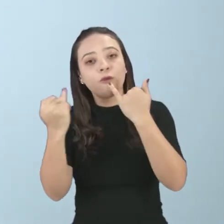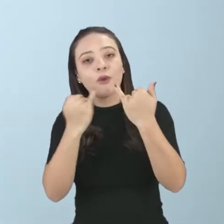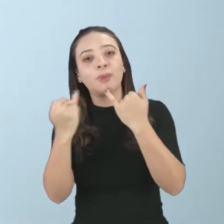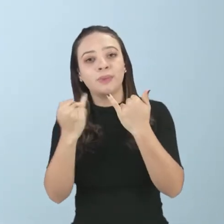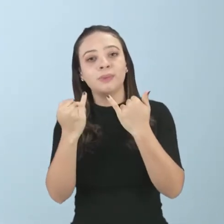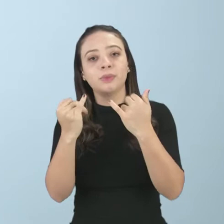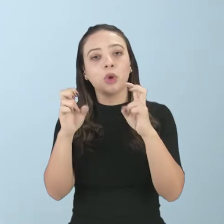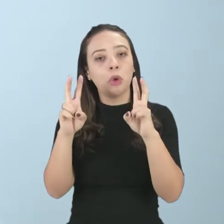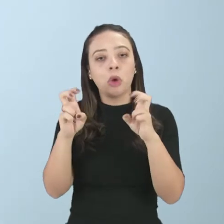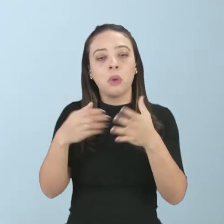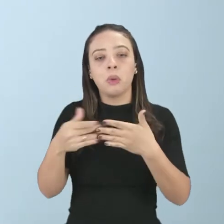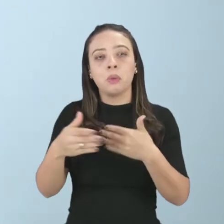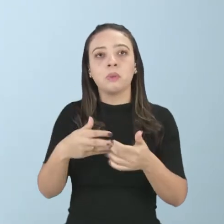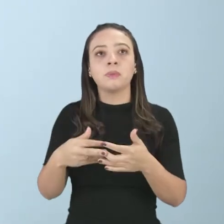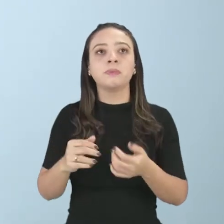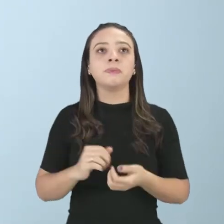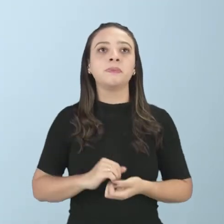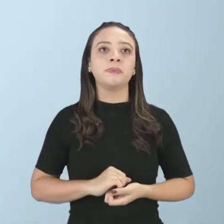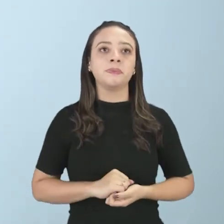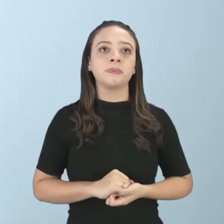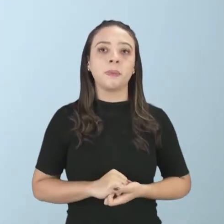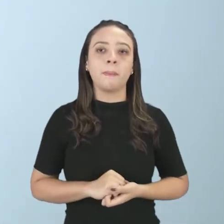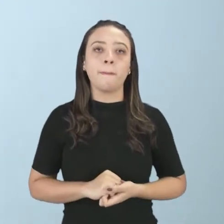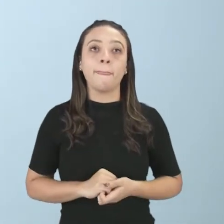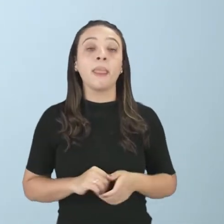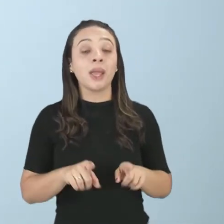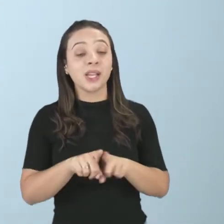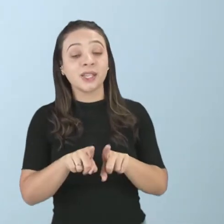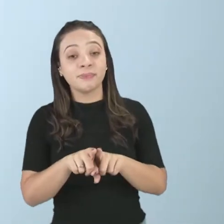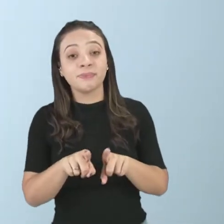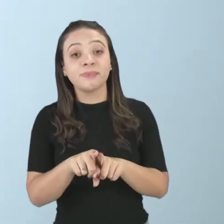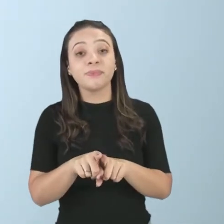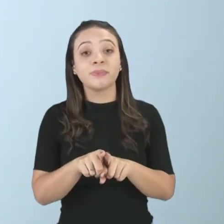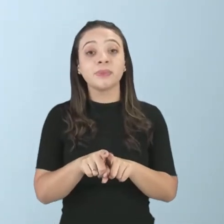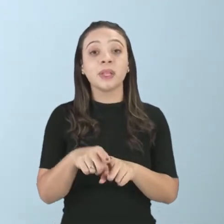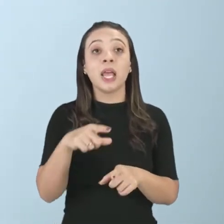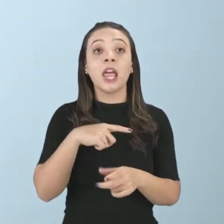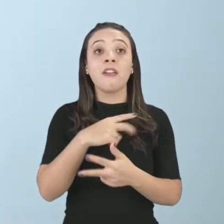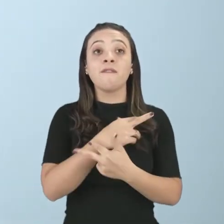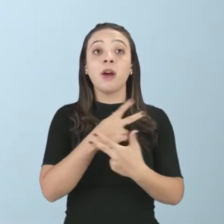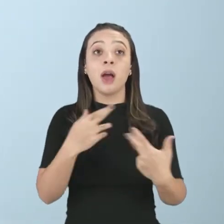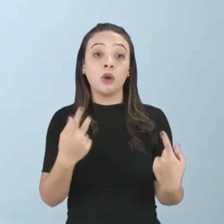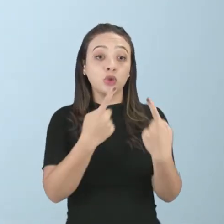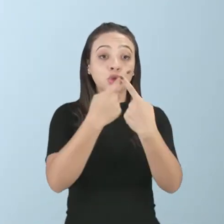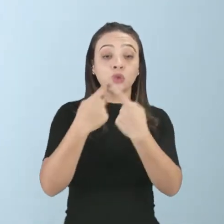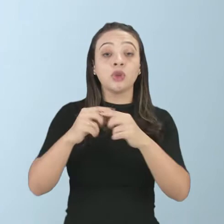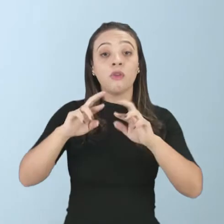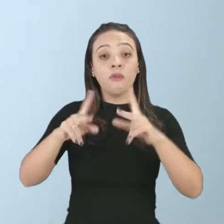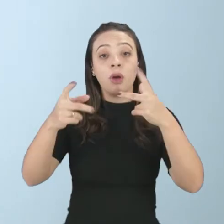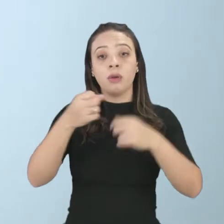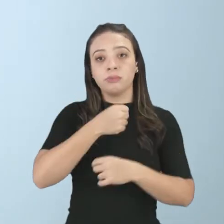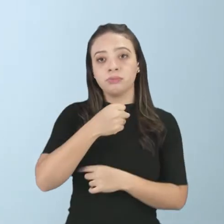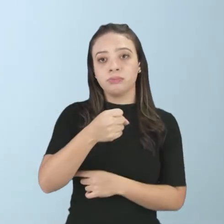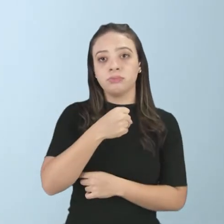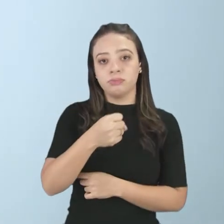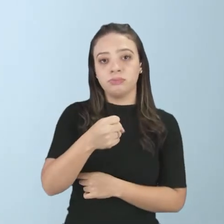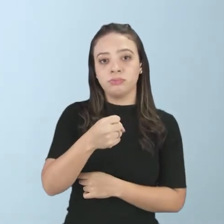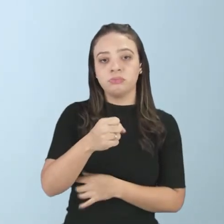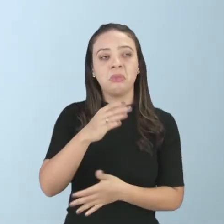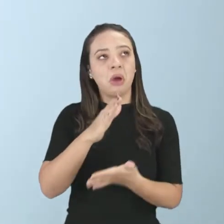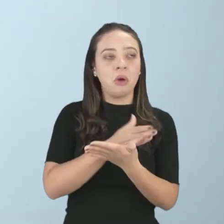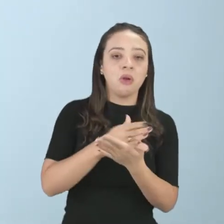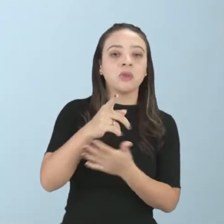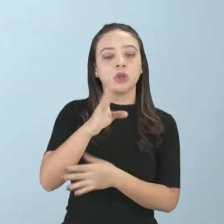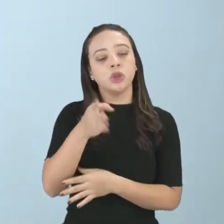de um assunto, ok? E aí nós temos alguns tipos de entrevistas. Algumas, com certeza, vocês já